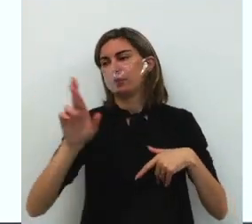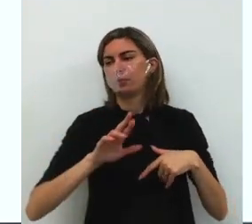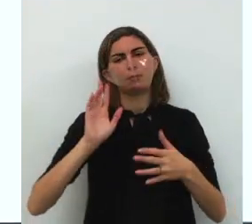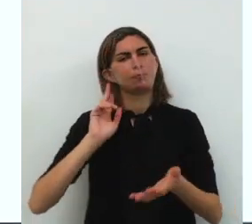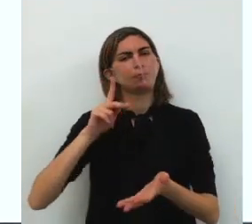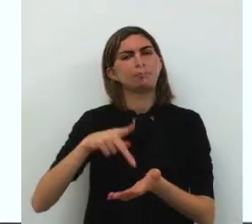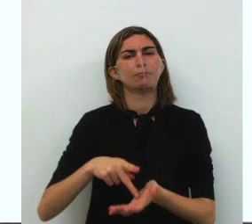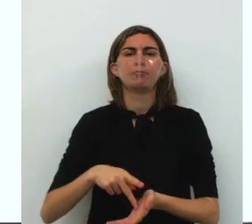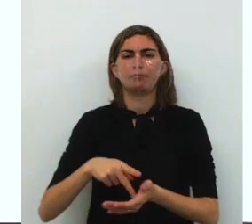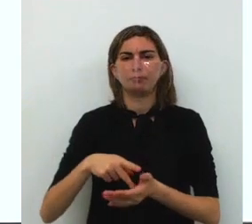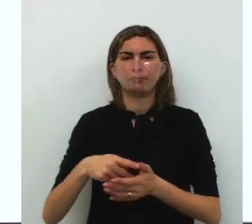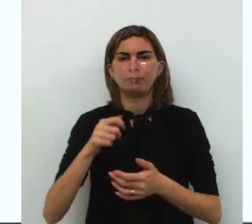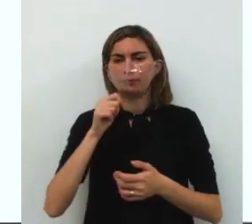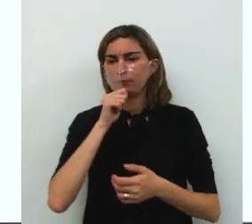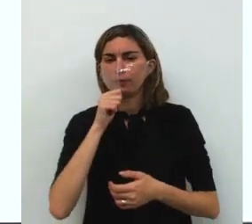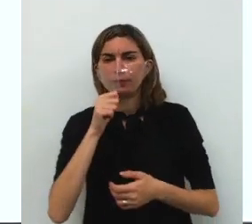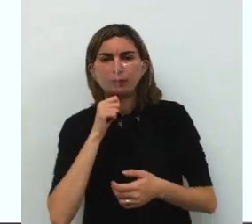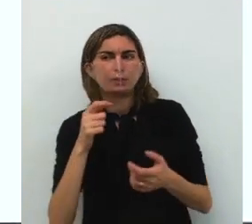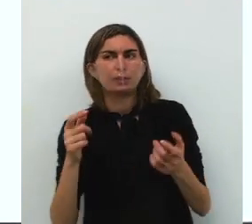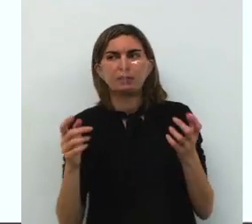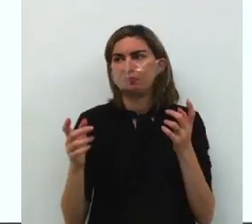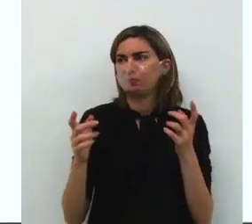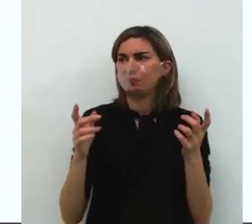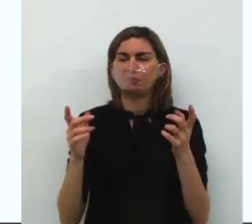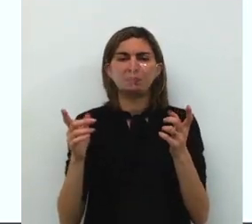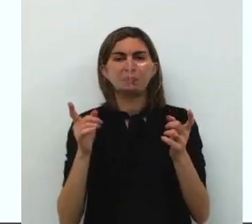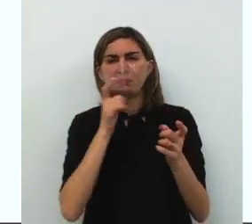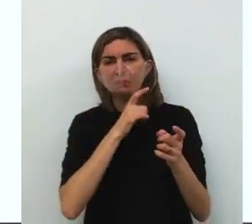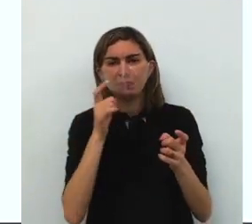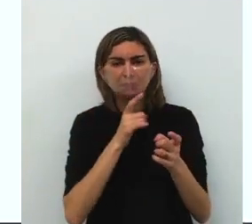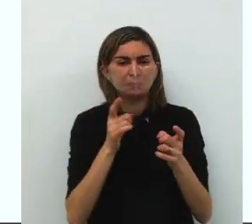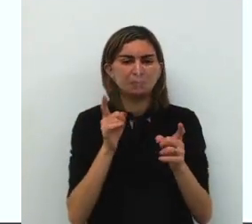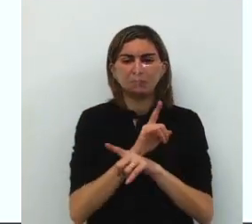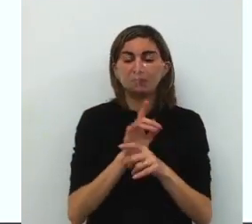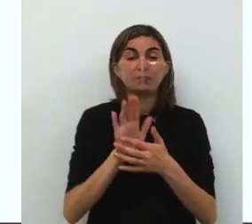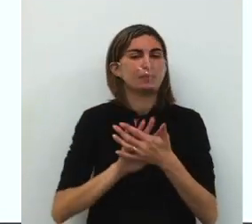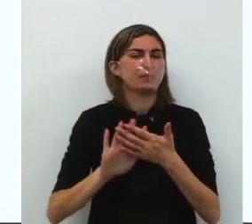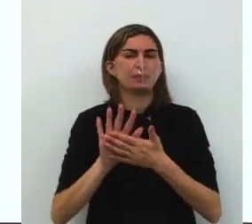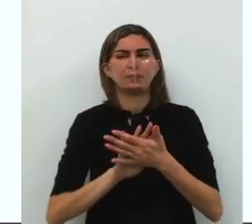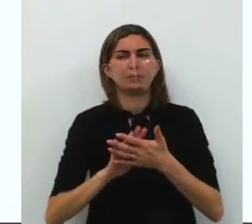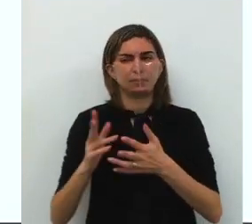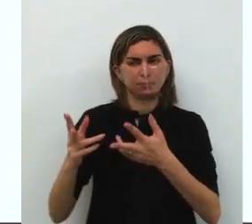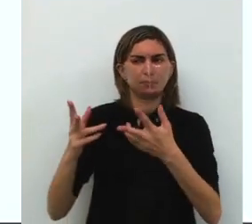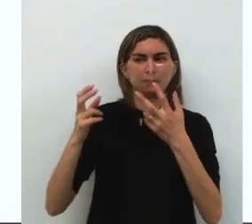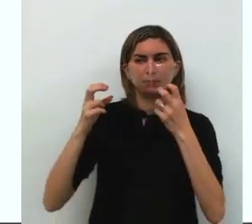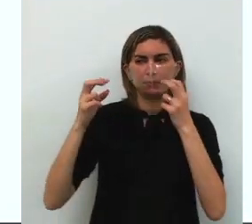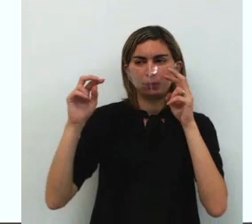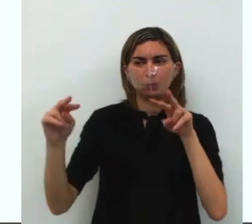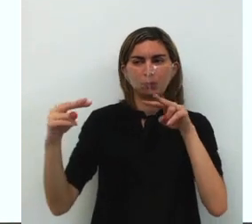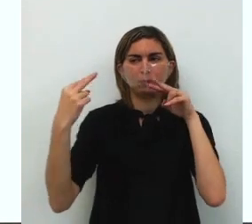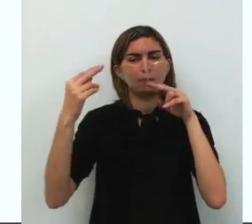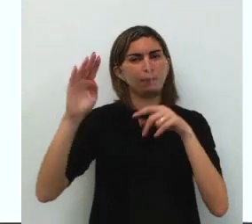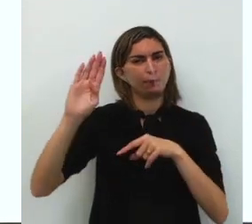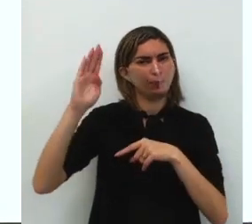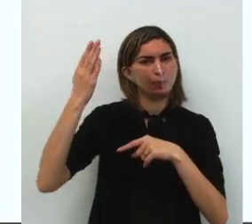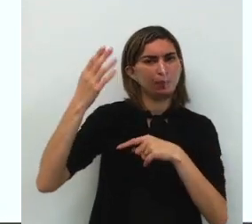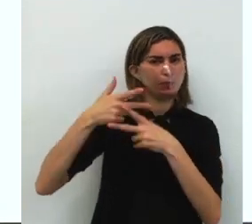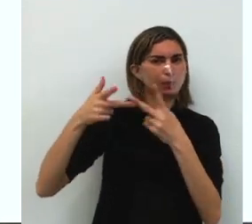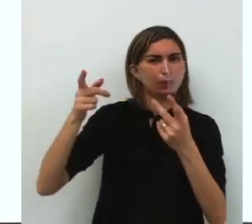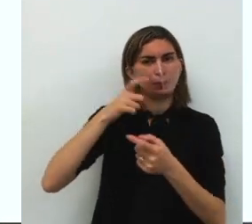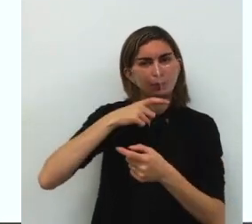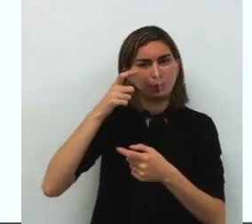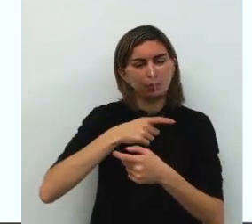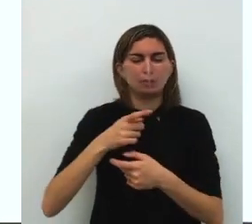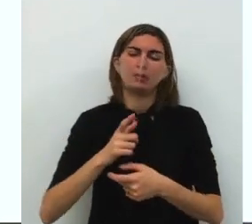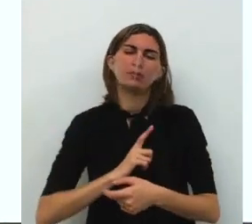com sinceridade, sem tensão, sem artificialismo. Porque você percebe no olhar falsidade